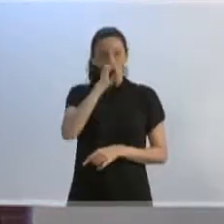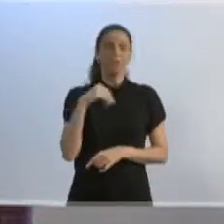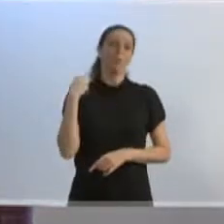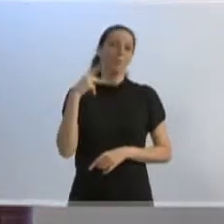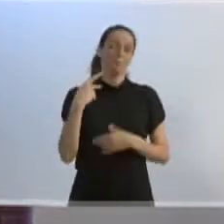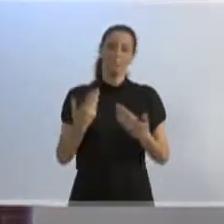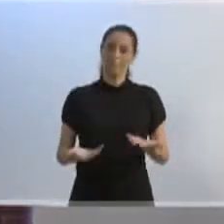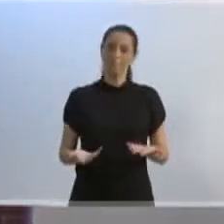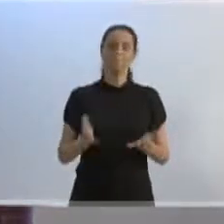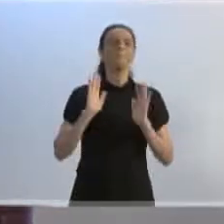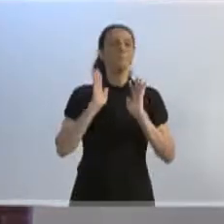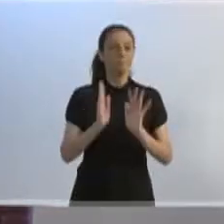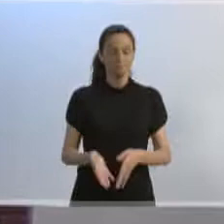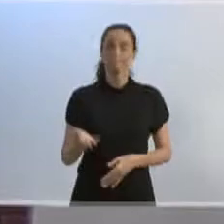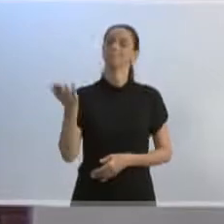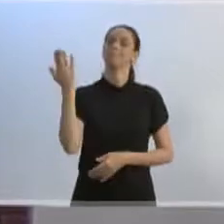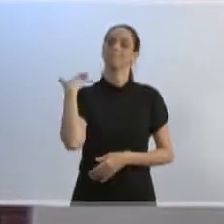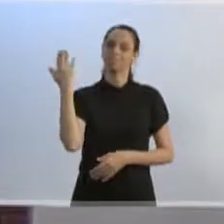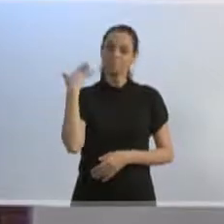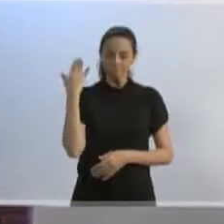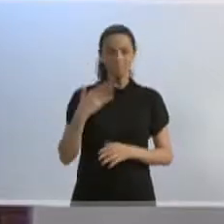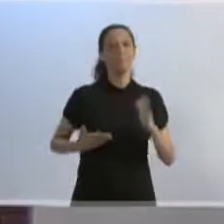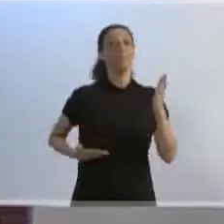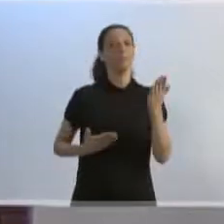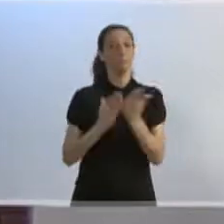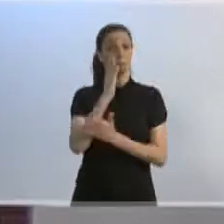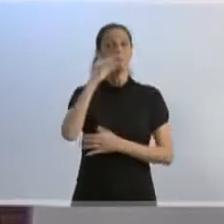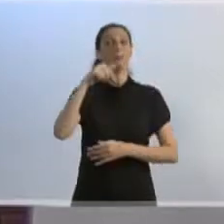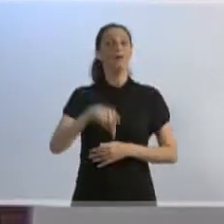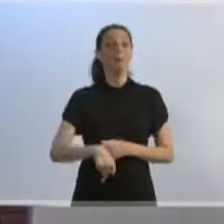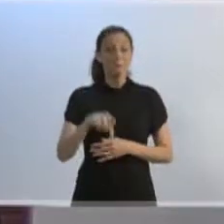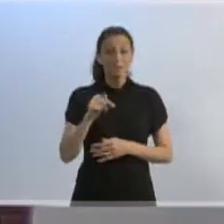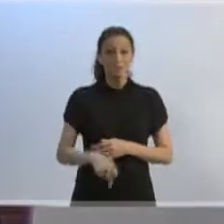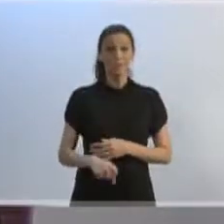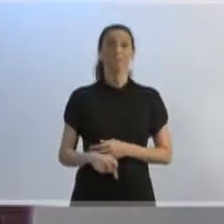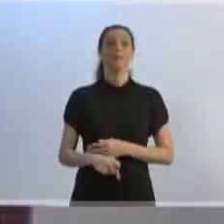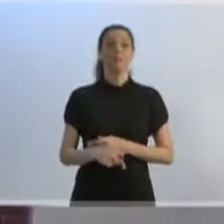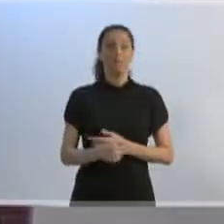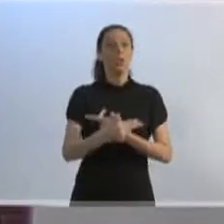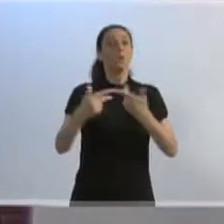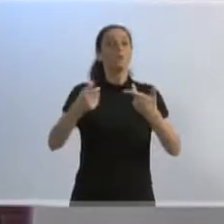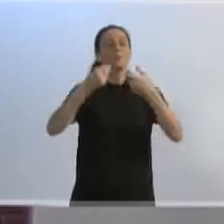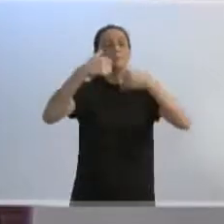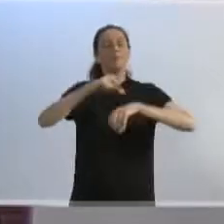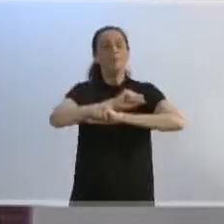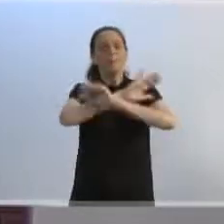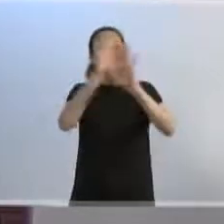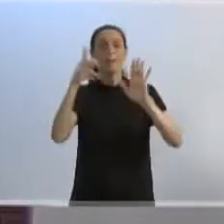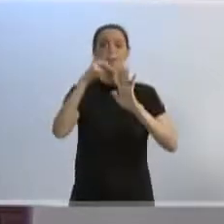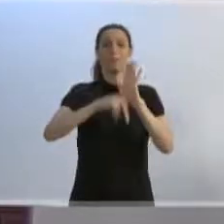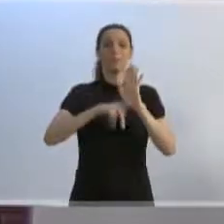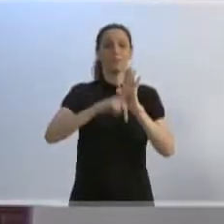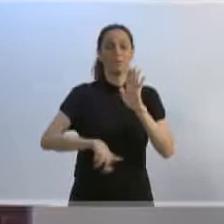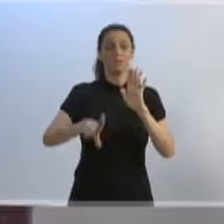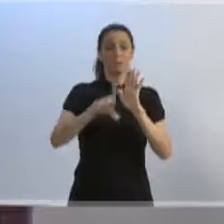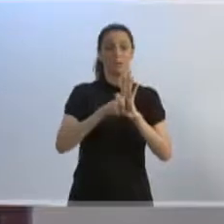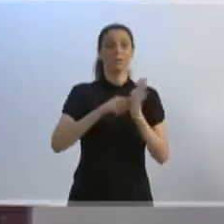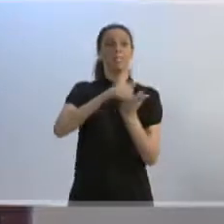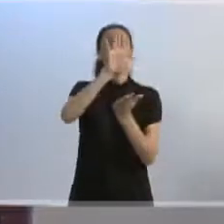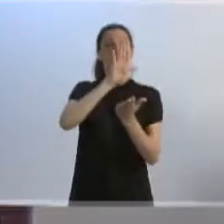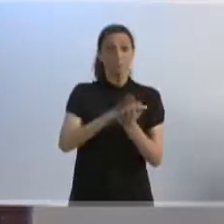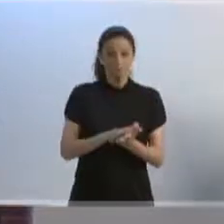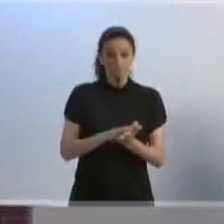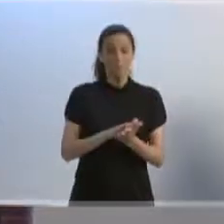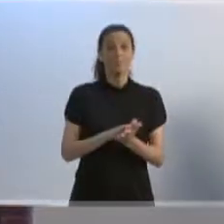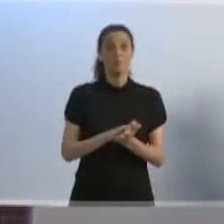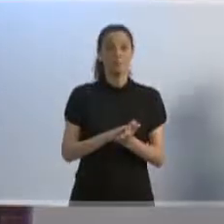gente provou nesta casa, e eu repito isso, nós provamos aqui nesta casa, com muita clareza, no projeto da lei das multas, aonde